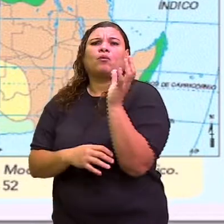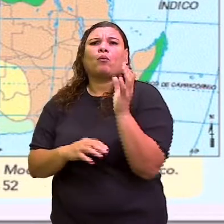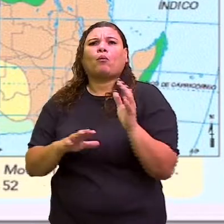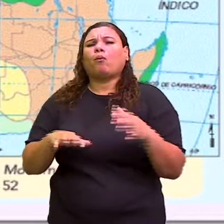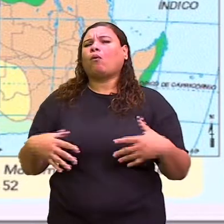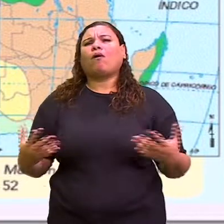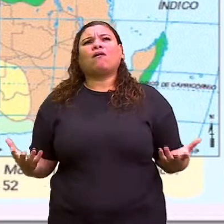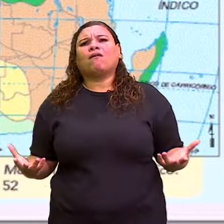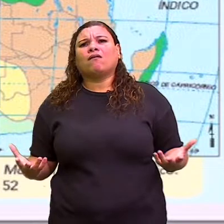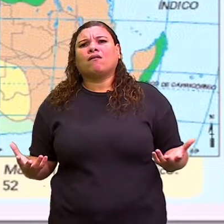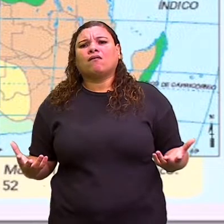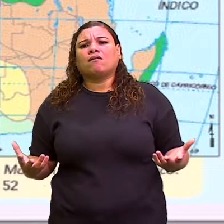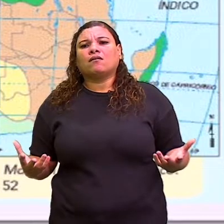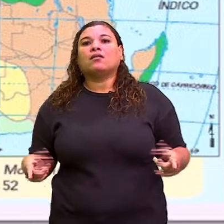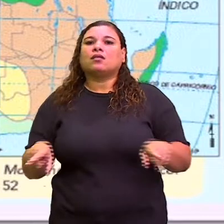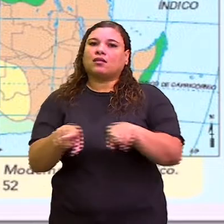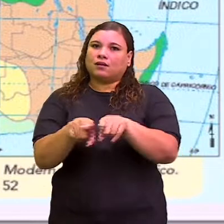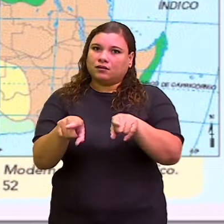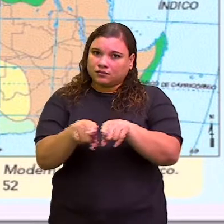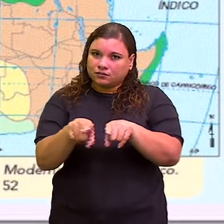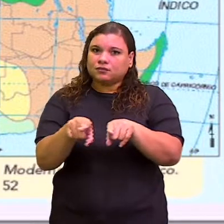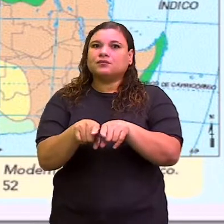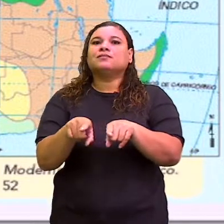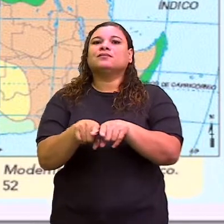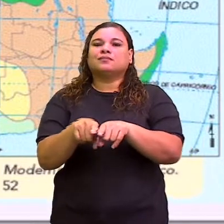deserto. O clima